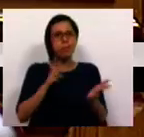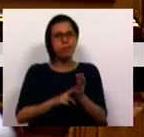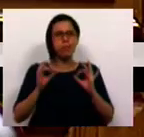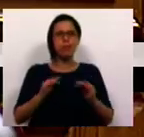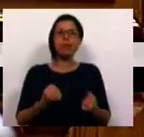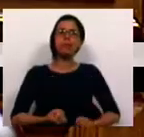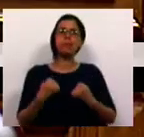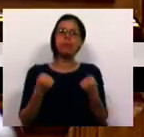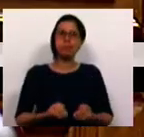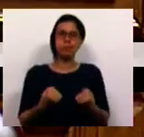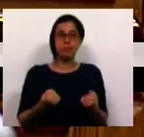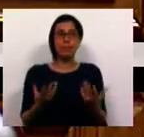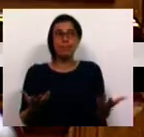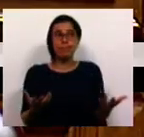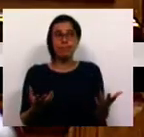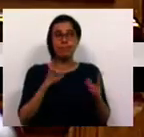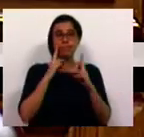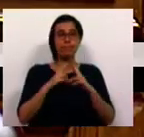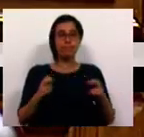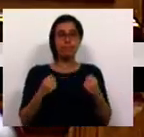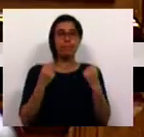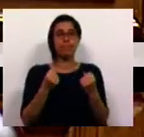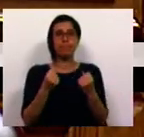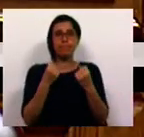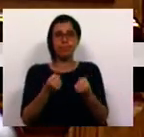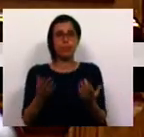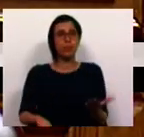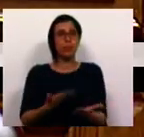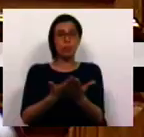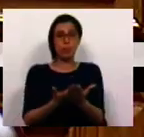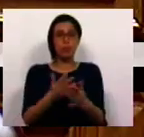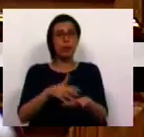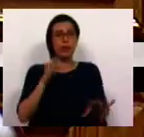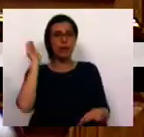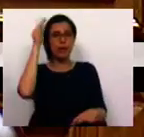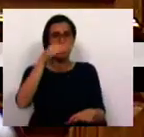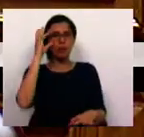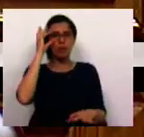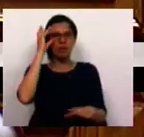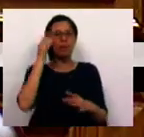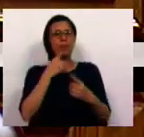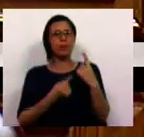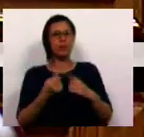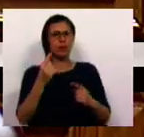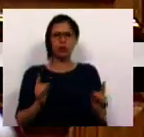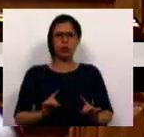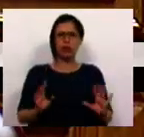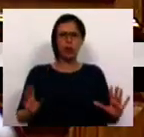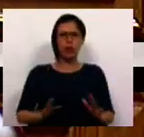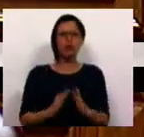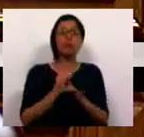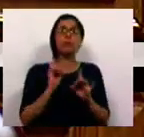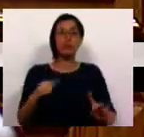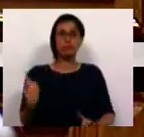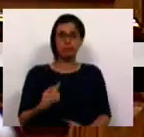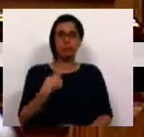é incapaz de encontrar essas soluções concretas e de as propor à Assembleia da República. Não é estranho, contudo, porque